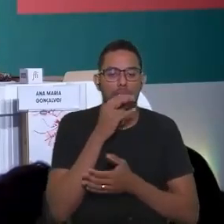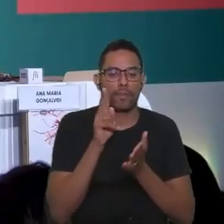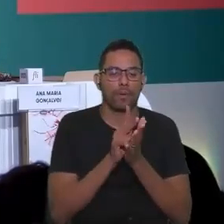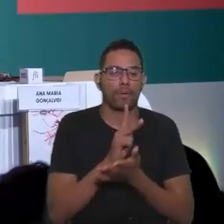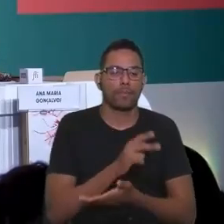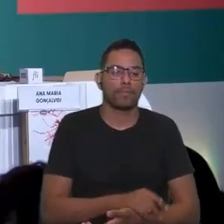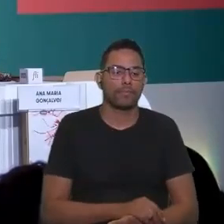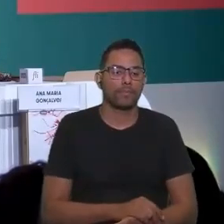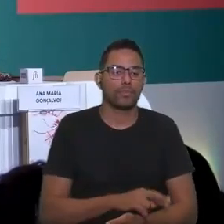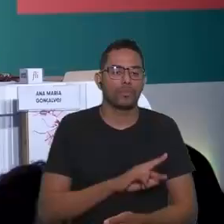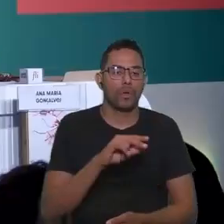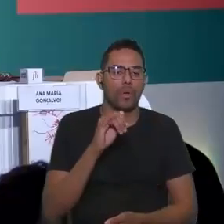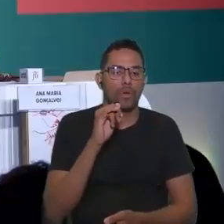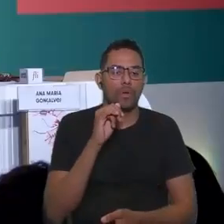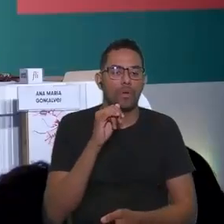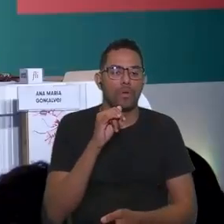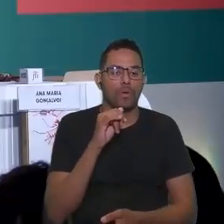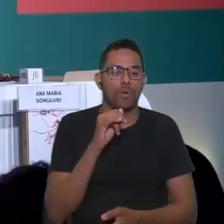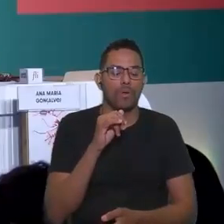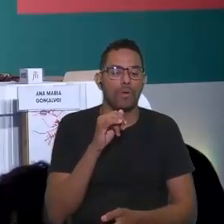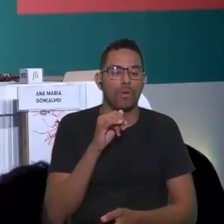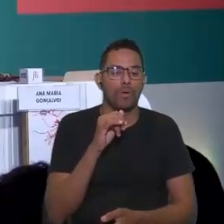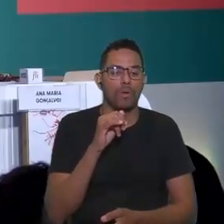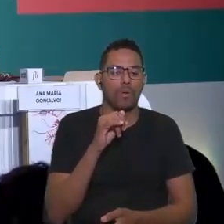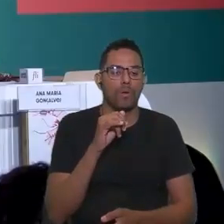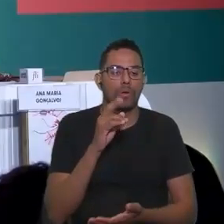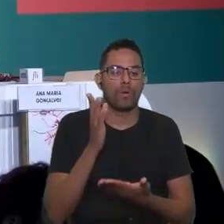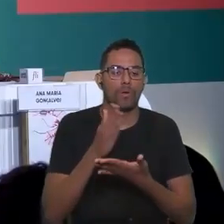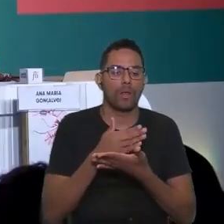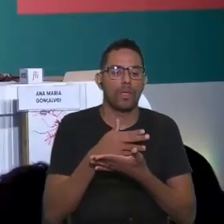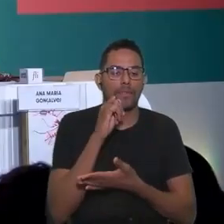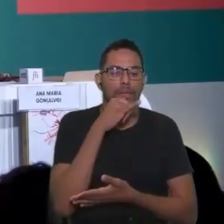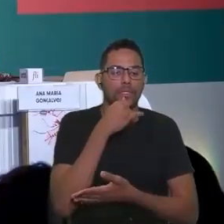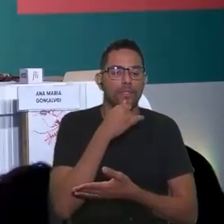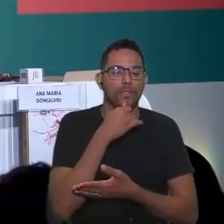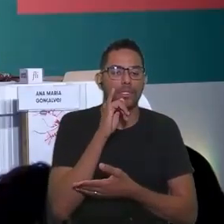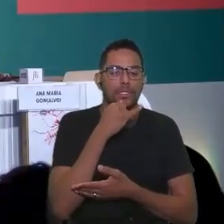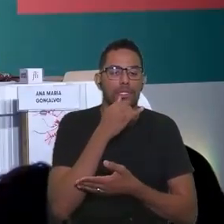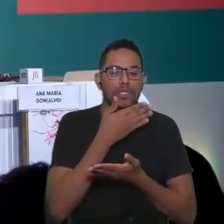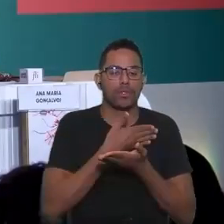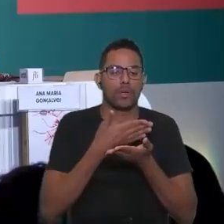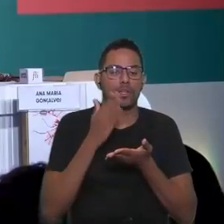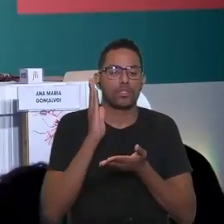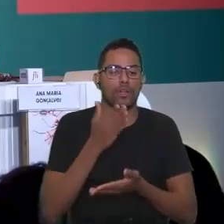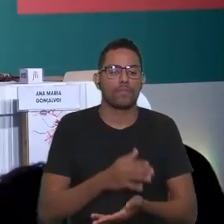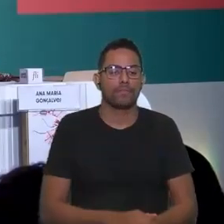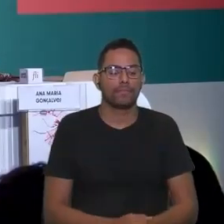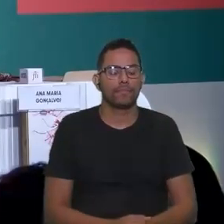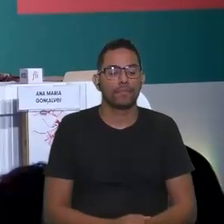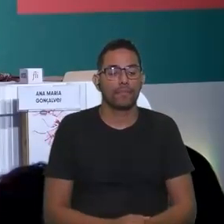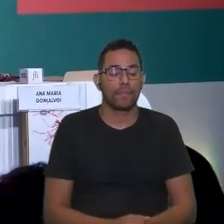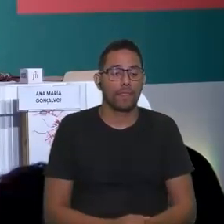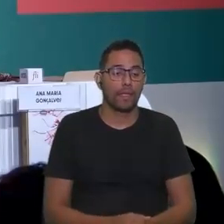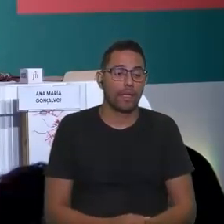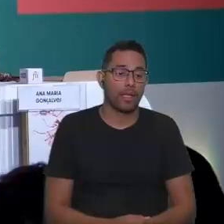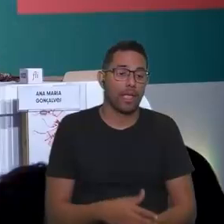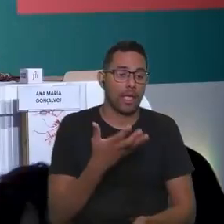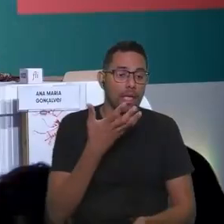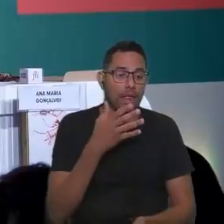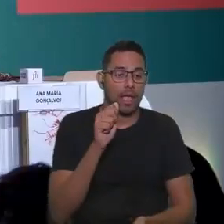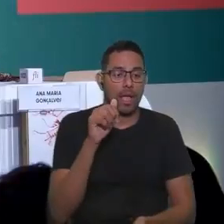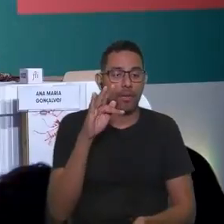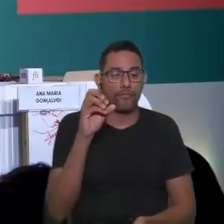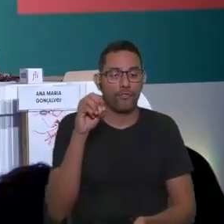tristeza, porque não é um livro triste, é um livro que já tem a tristeza educada. Sérgio, deixa eu dizer uma coisa. Eu queria tanto que o